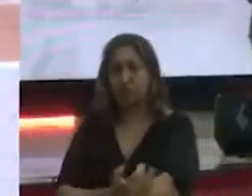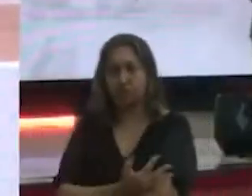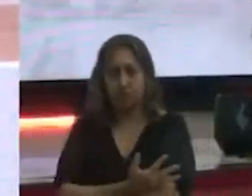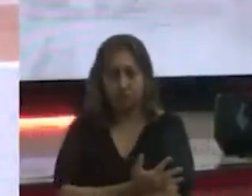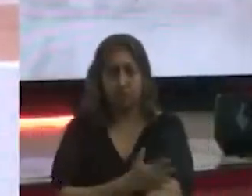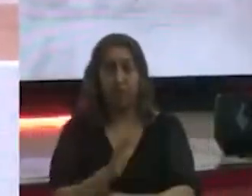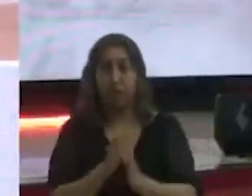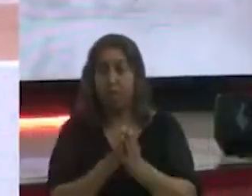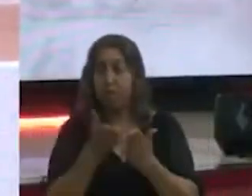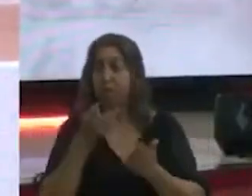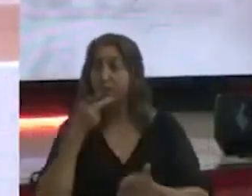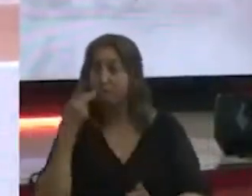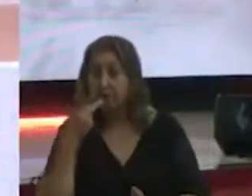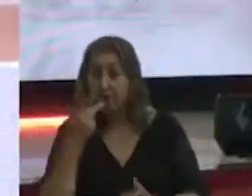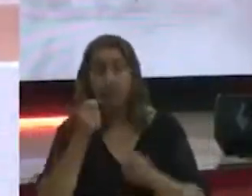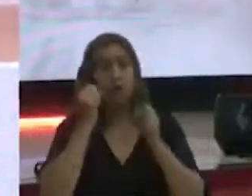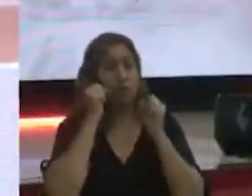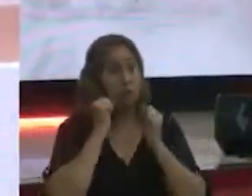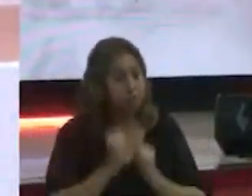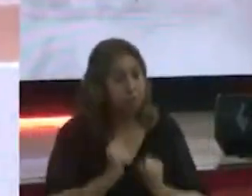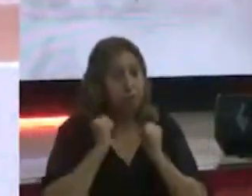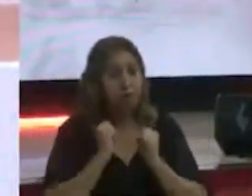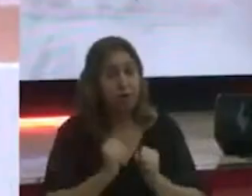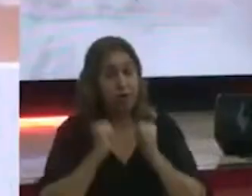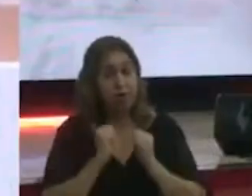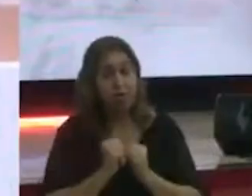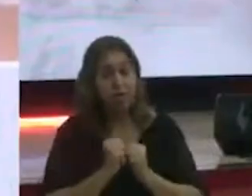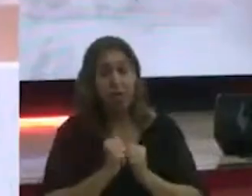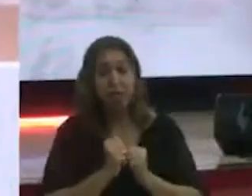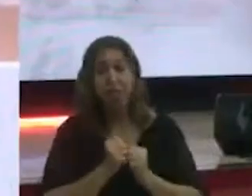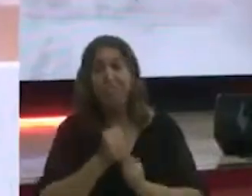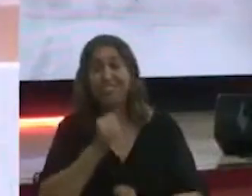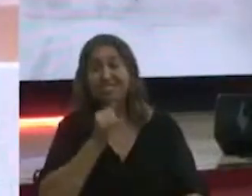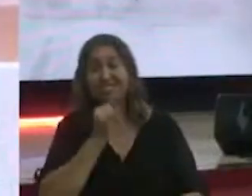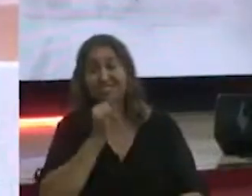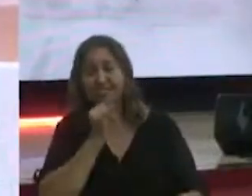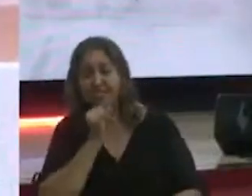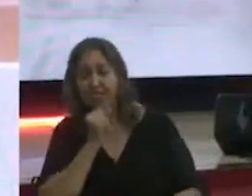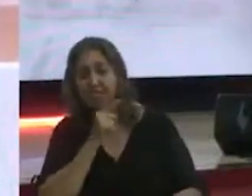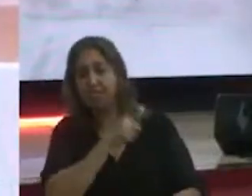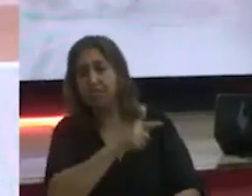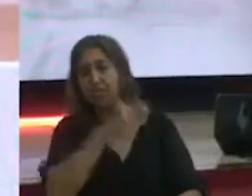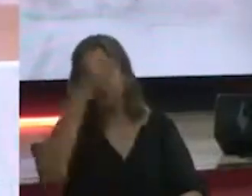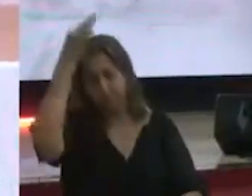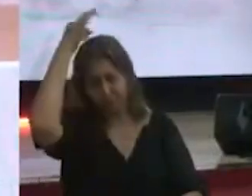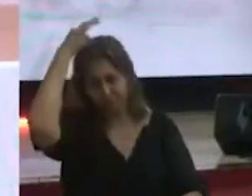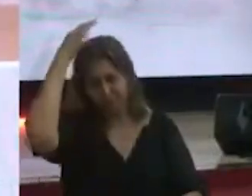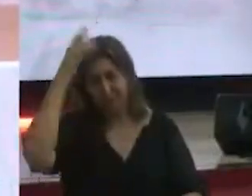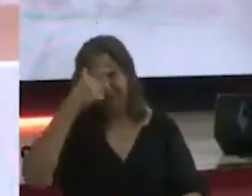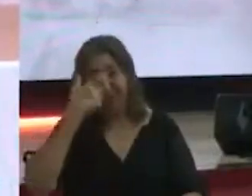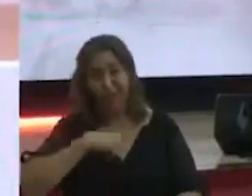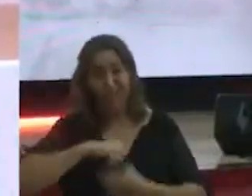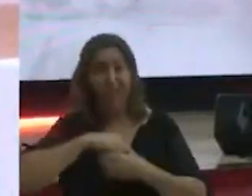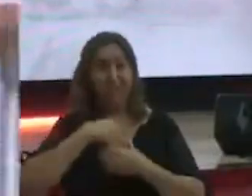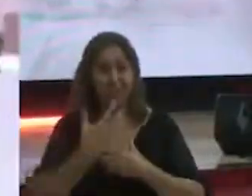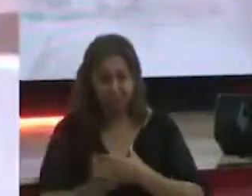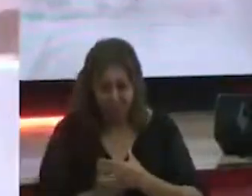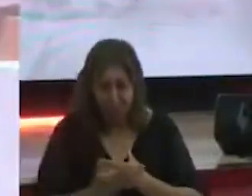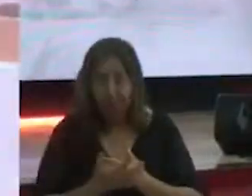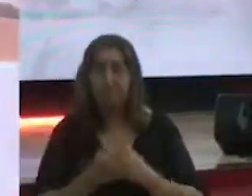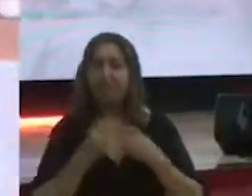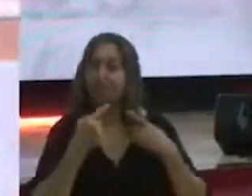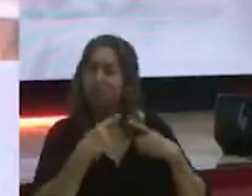a Bíblia diz que nós podemos entristecer o espírito santo o espírito